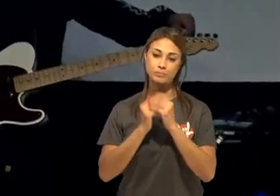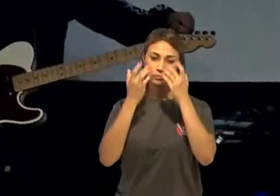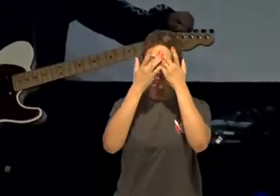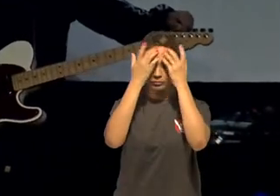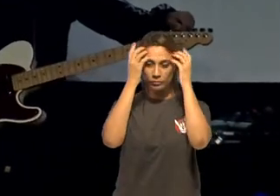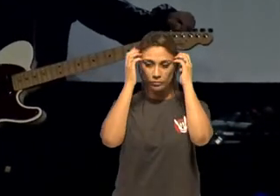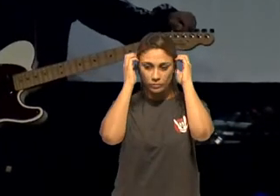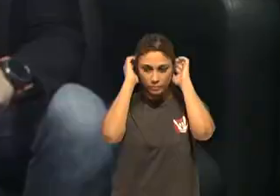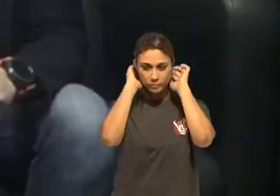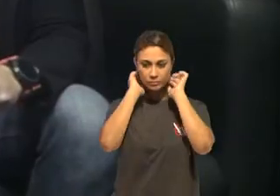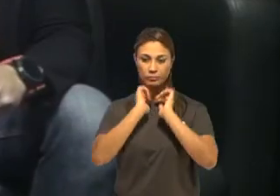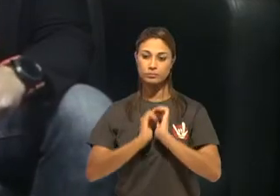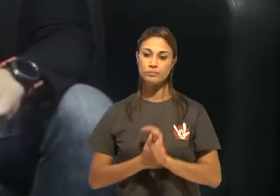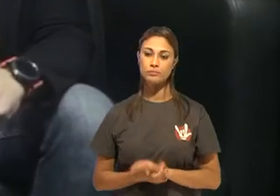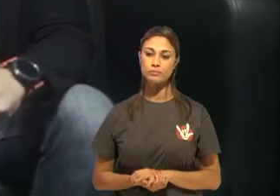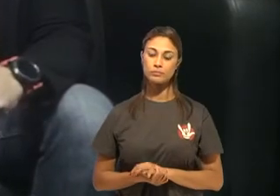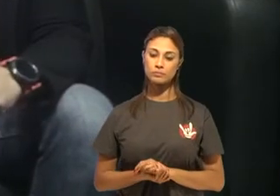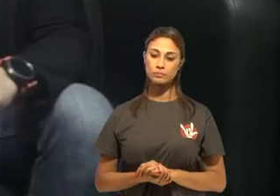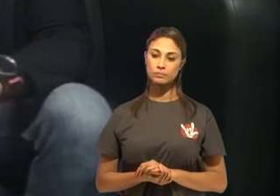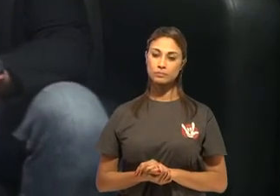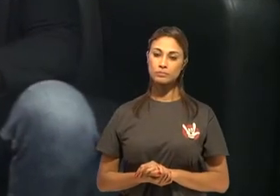Glória a Deus.